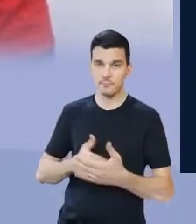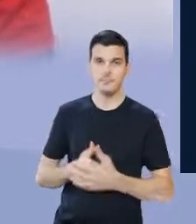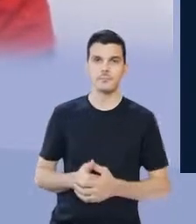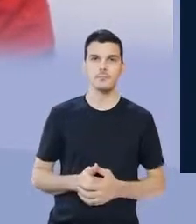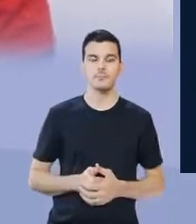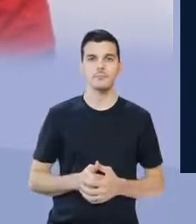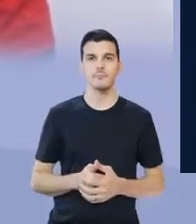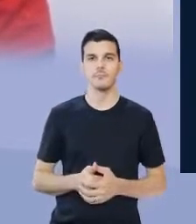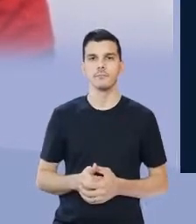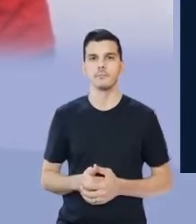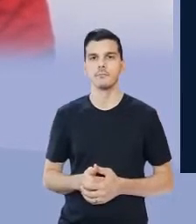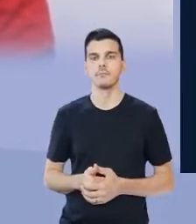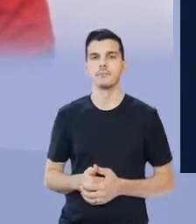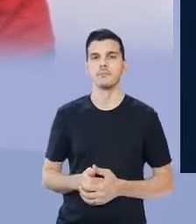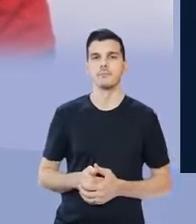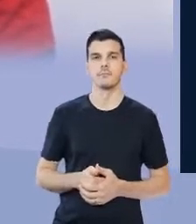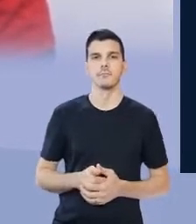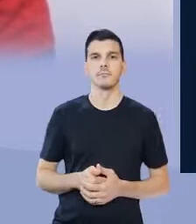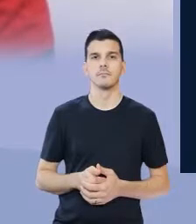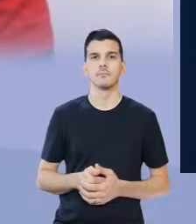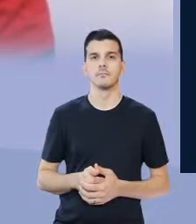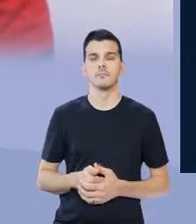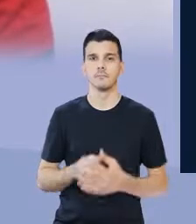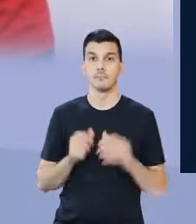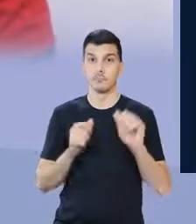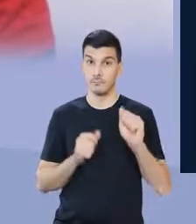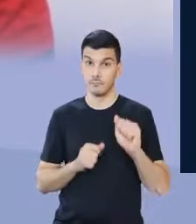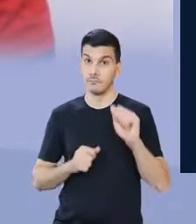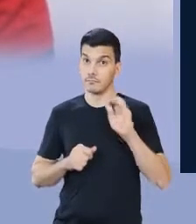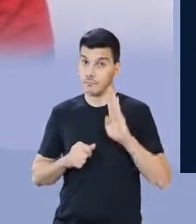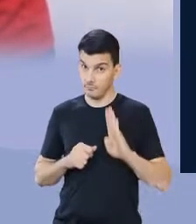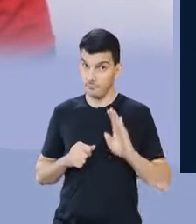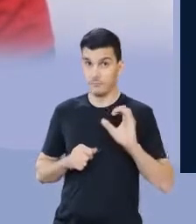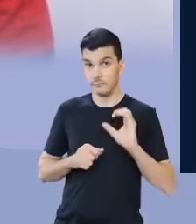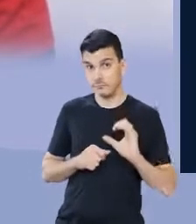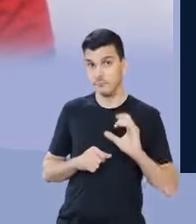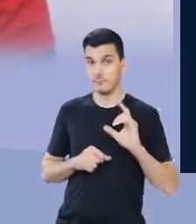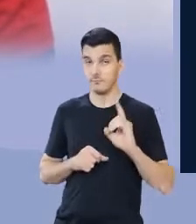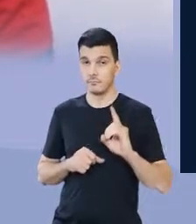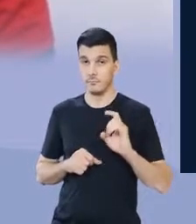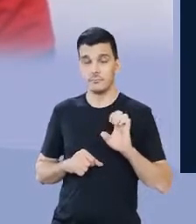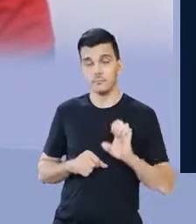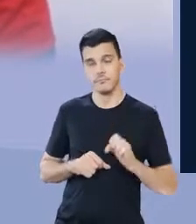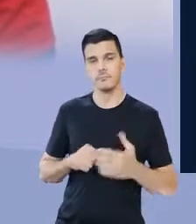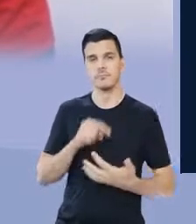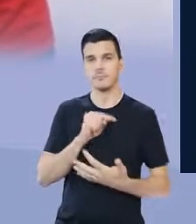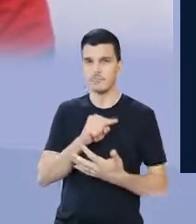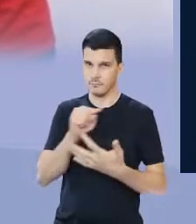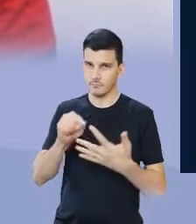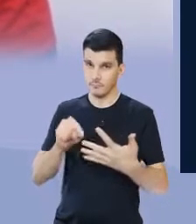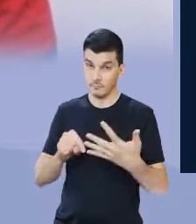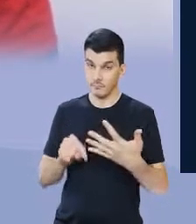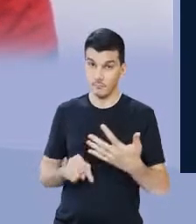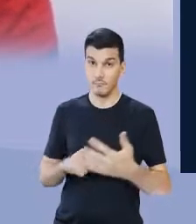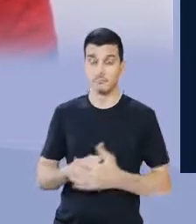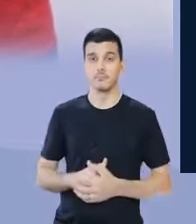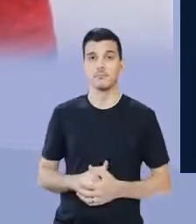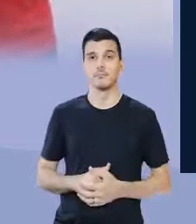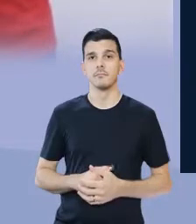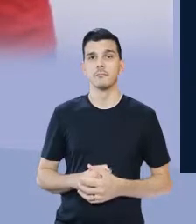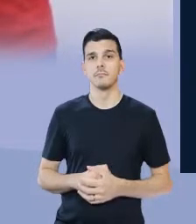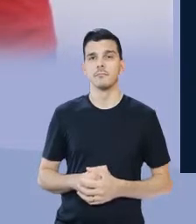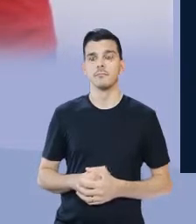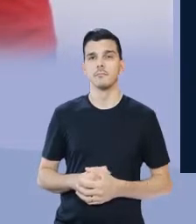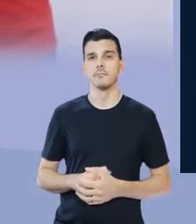certeza. Diante do movimento de internacionalização do ensino superior, a Universidade Politécnico de Milano decidiu o quê? Vamos olhar